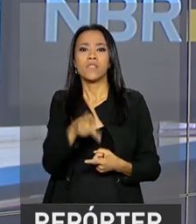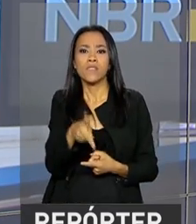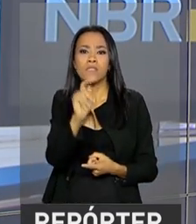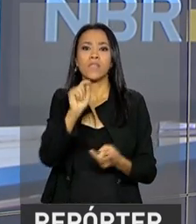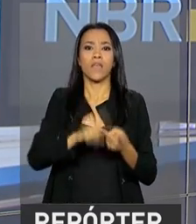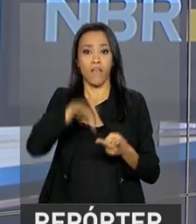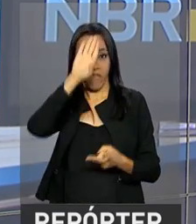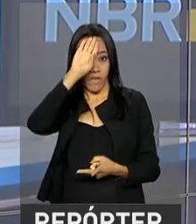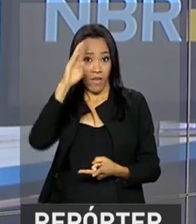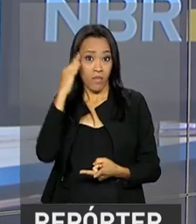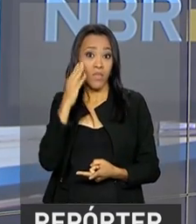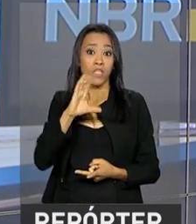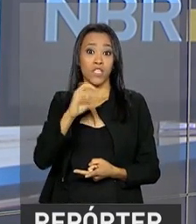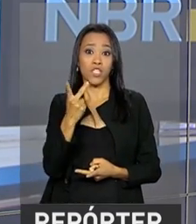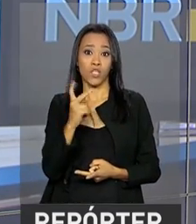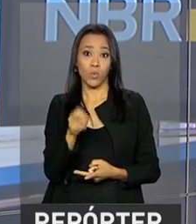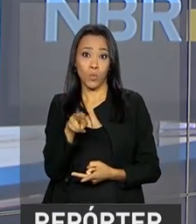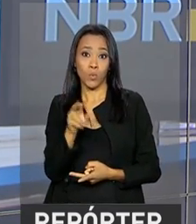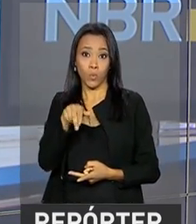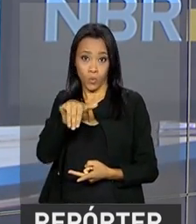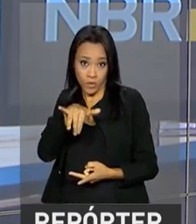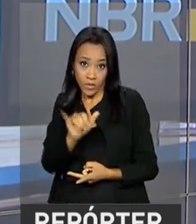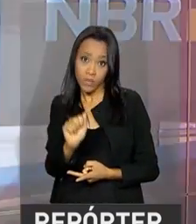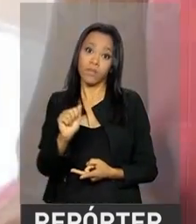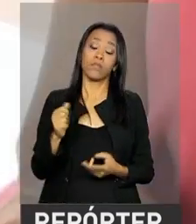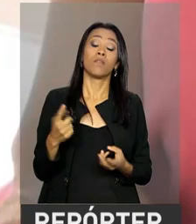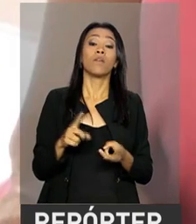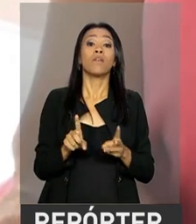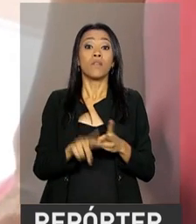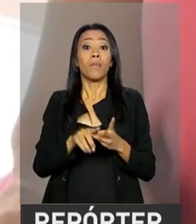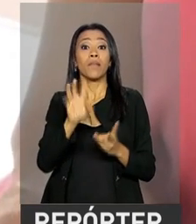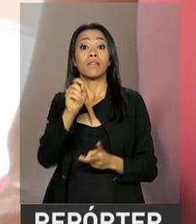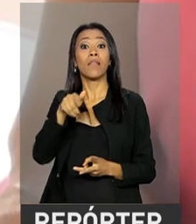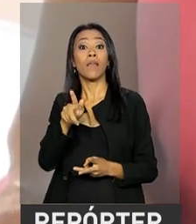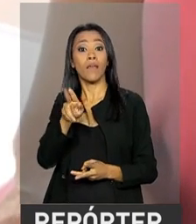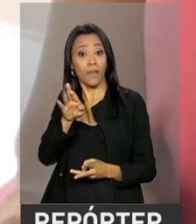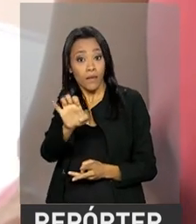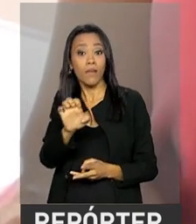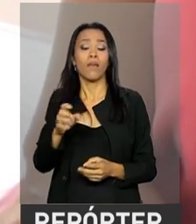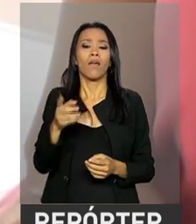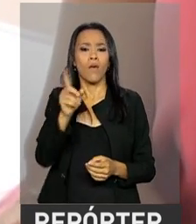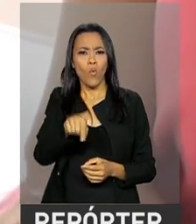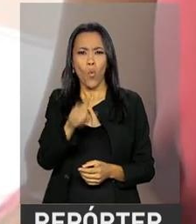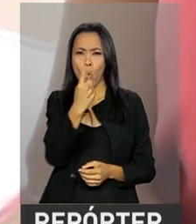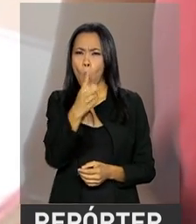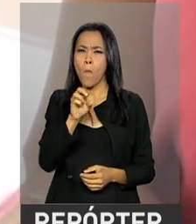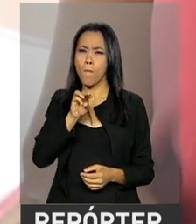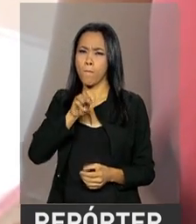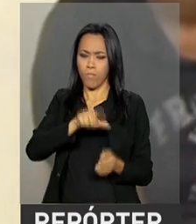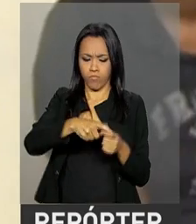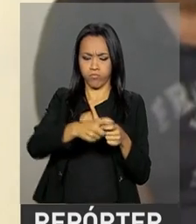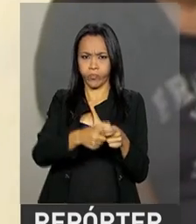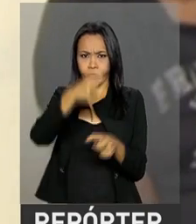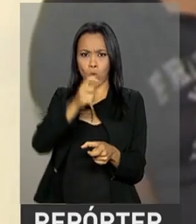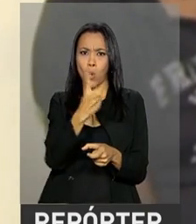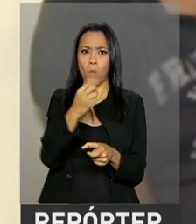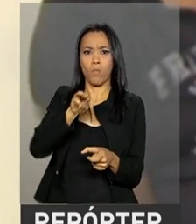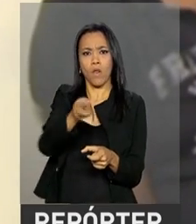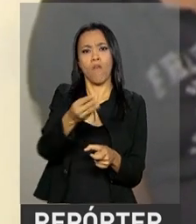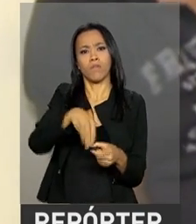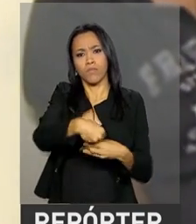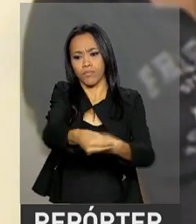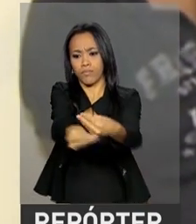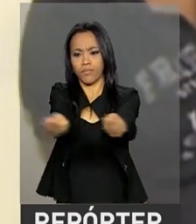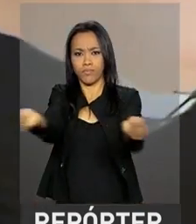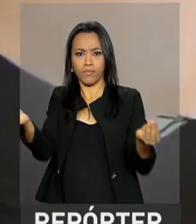febre chicungunha o o primeiro lote de quase 1 milhão de frascos de repelente será distribuído em março para